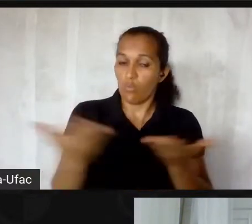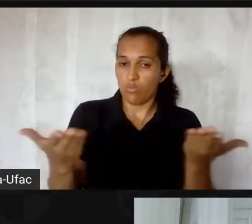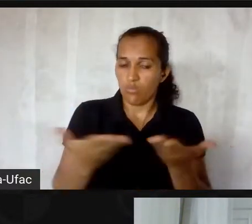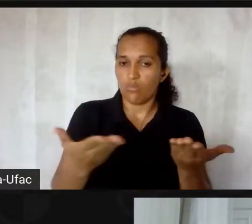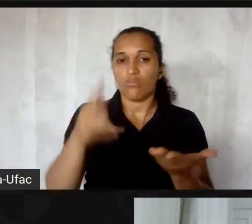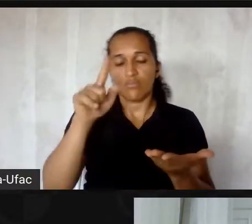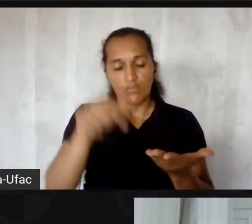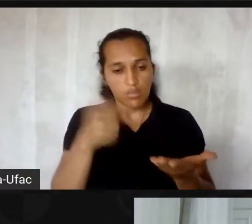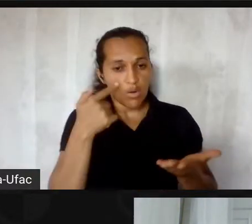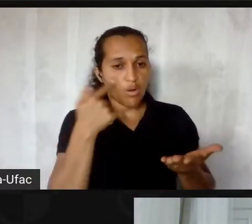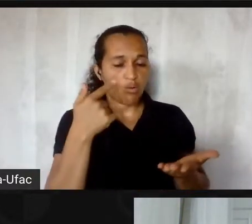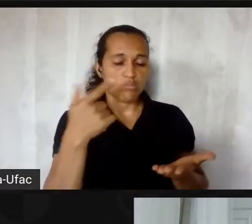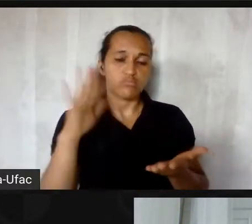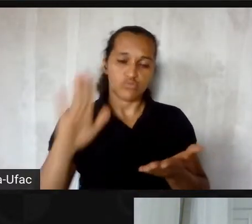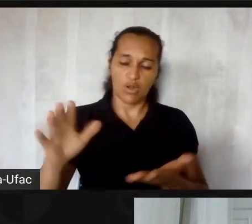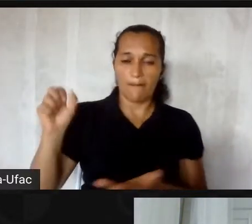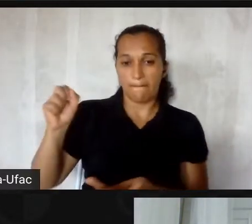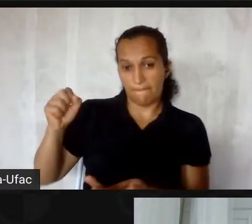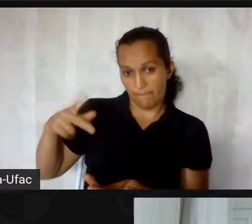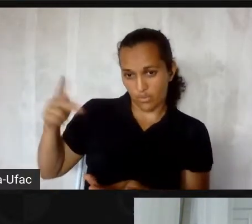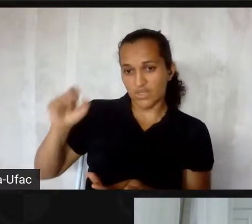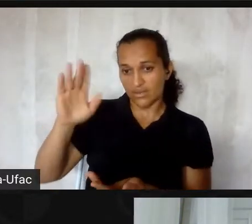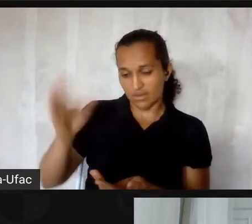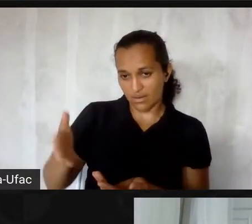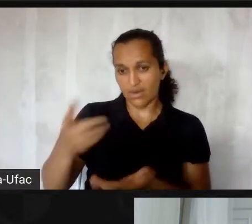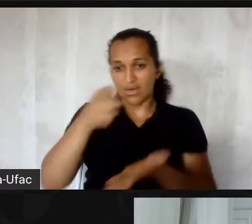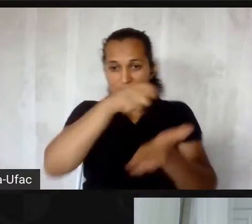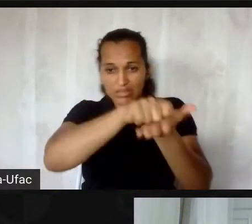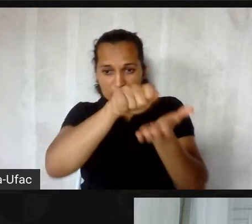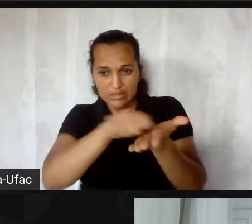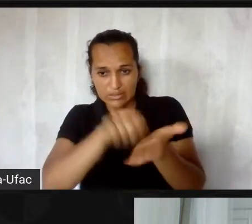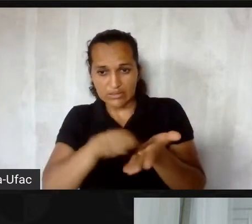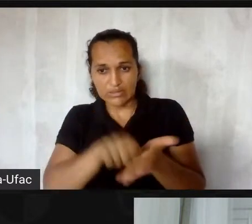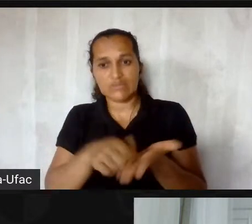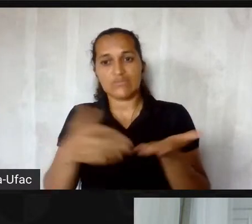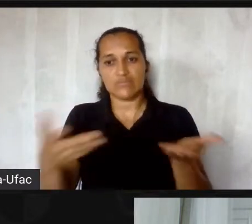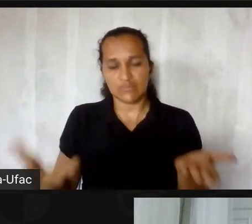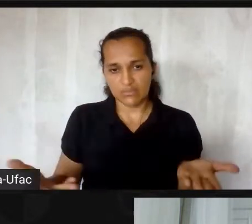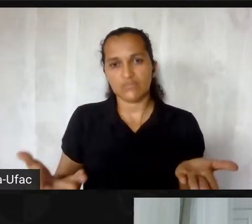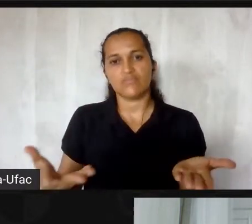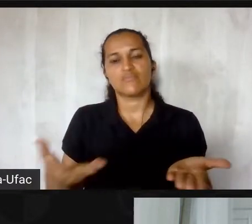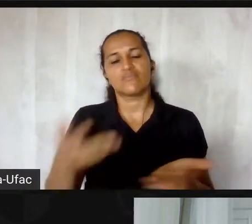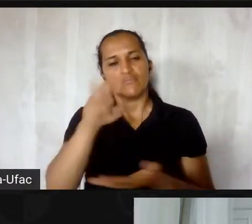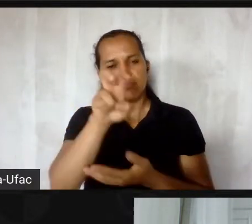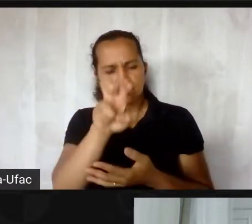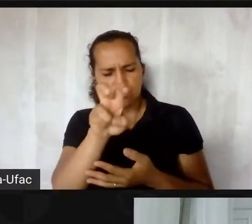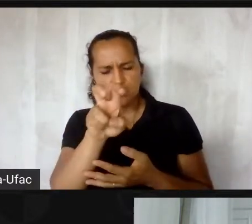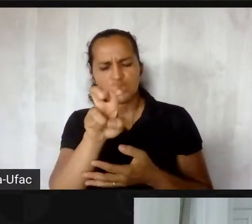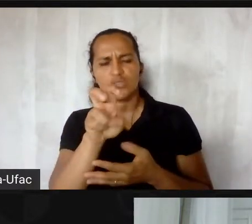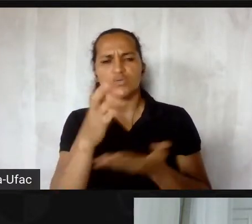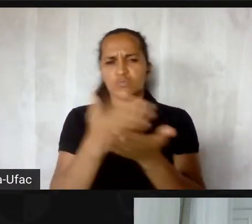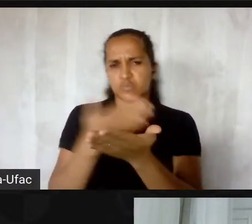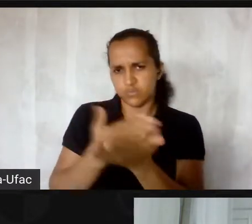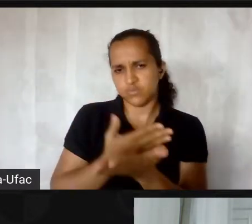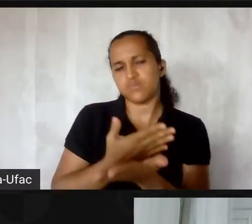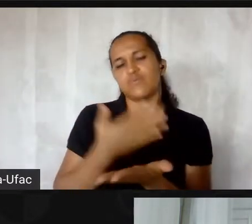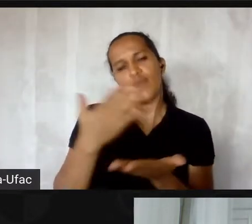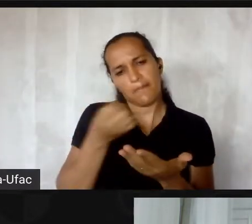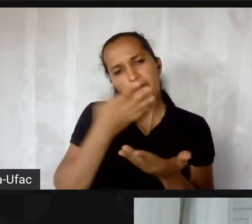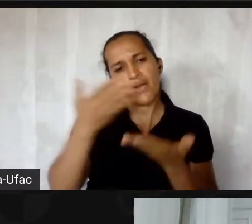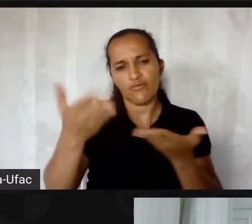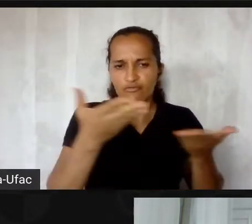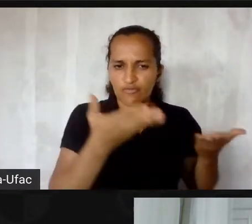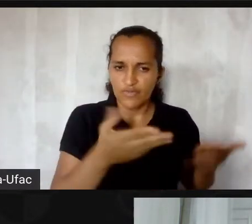aposentada, ela escreveu cinco volumes, cinco livros, que depois a gente vai saber dos detalhes. Bem-vinda, professora